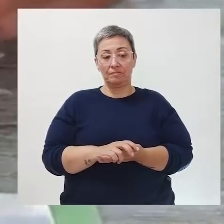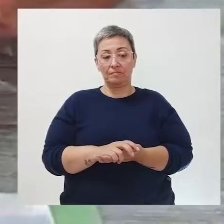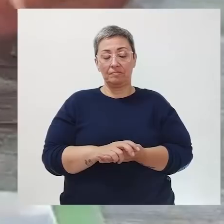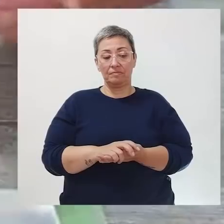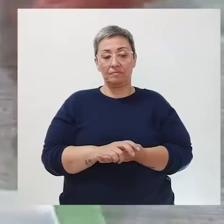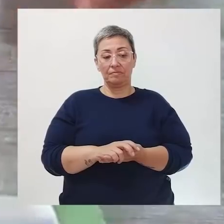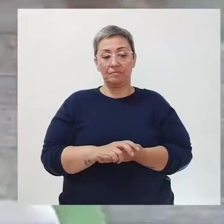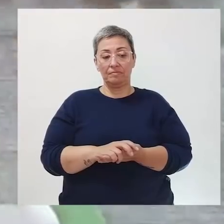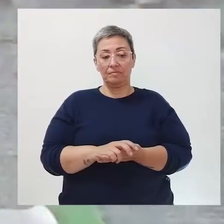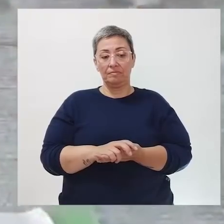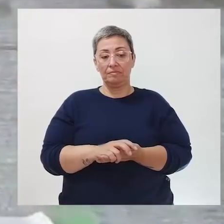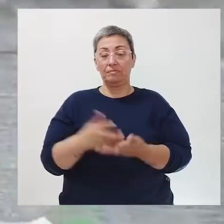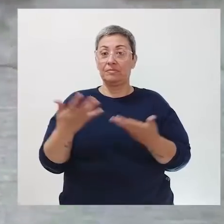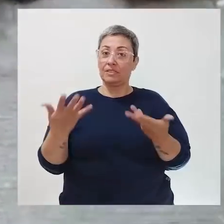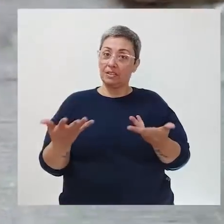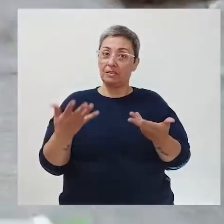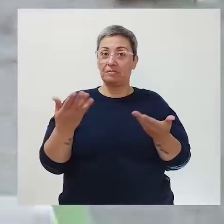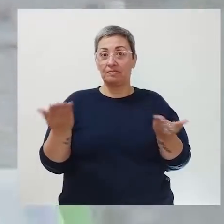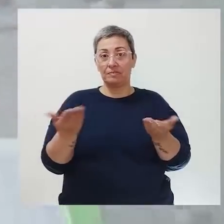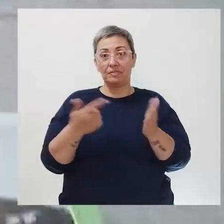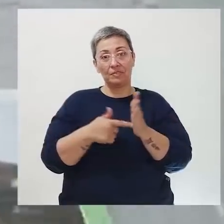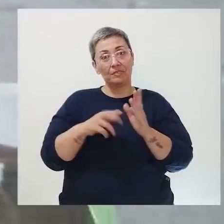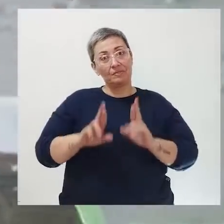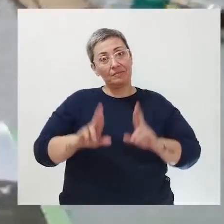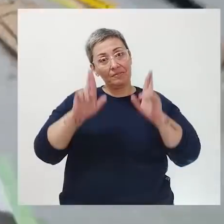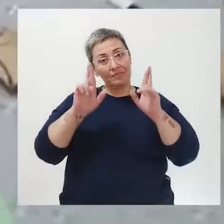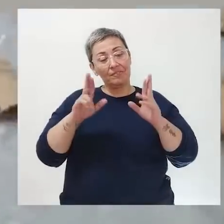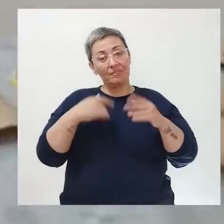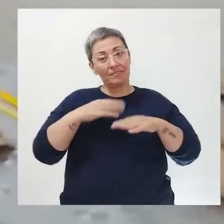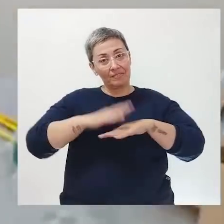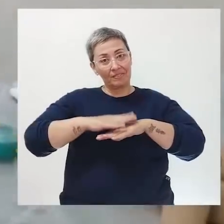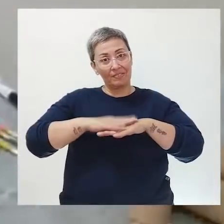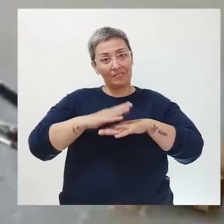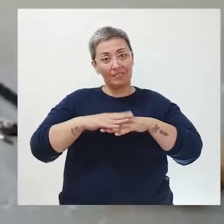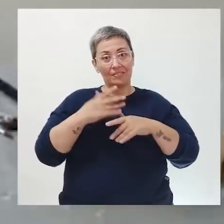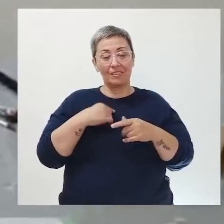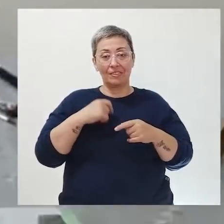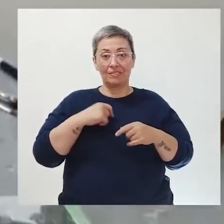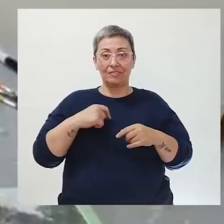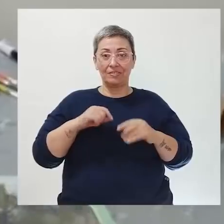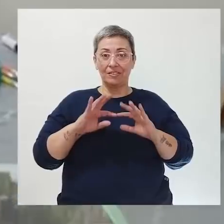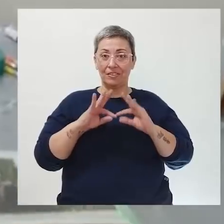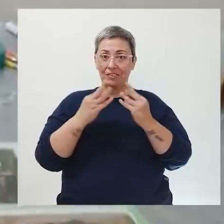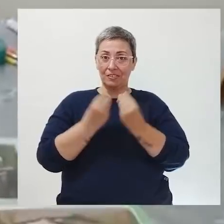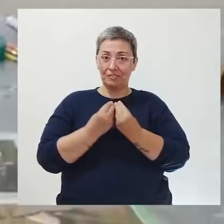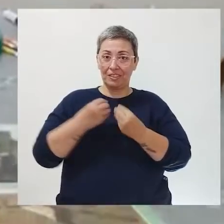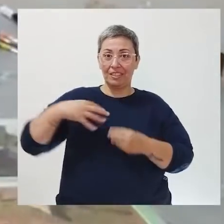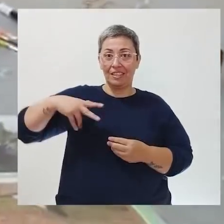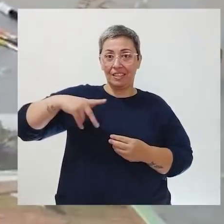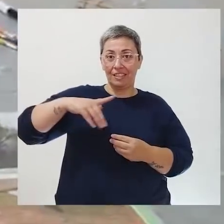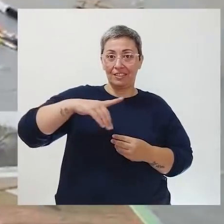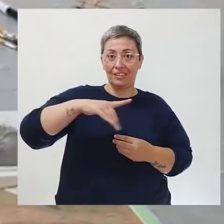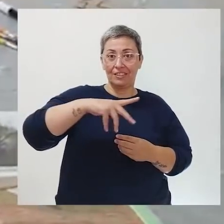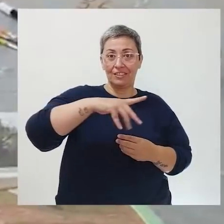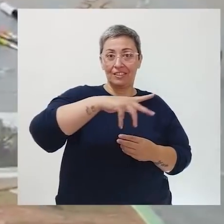aqui. Então é isso, espero que vocês façam uma família de dino aí para vocês e